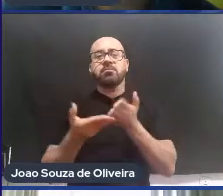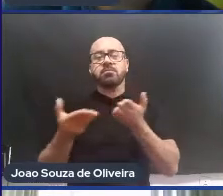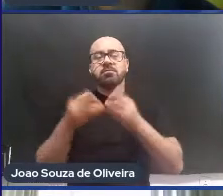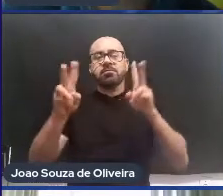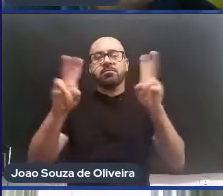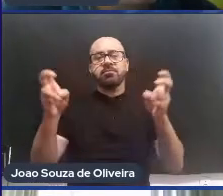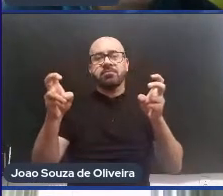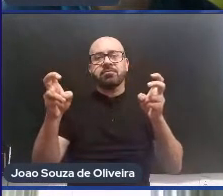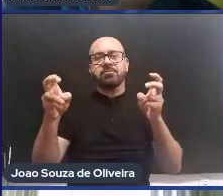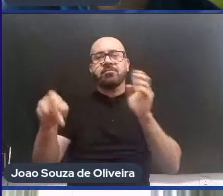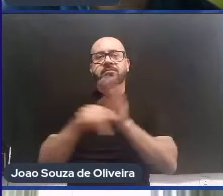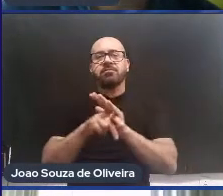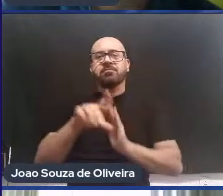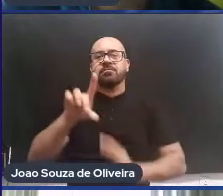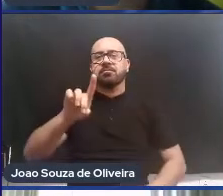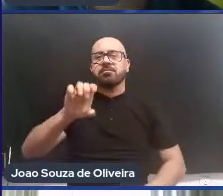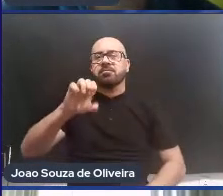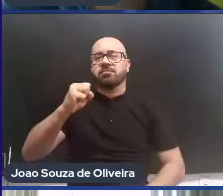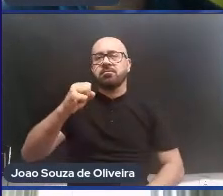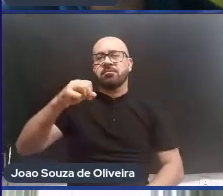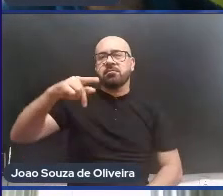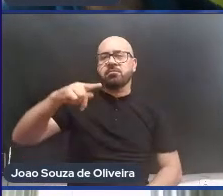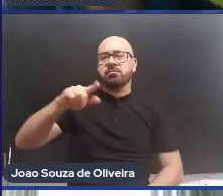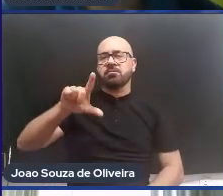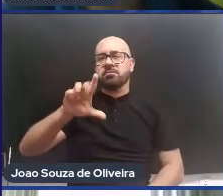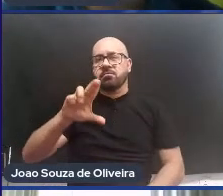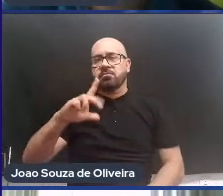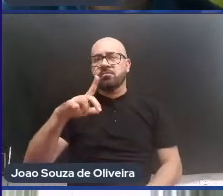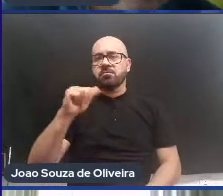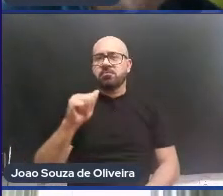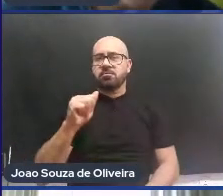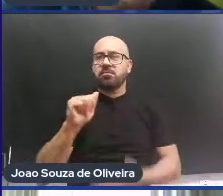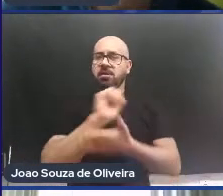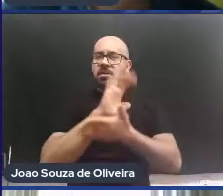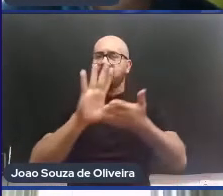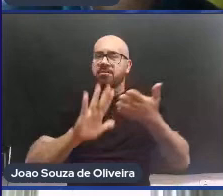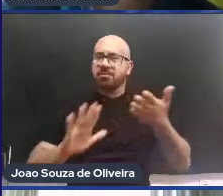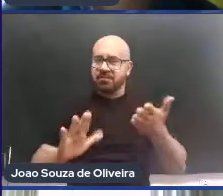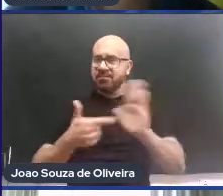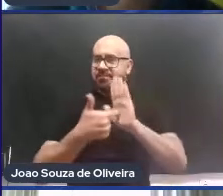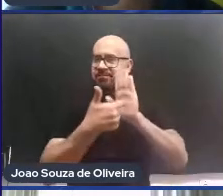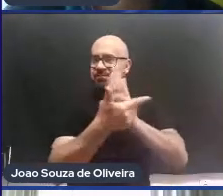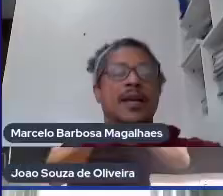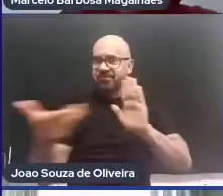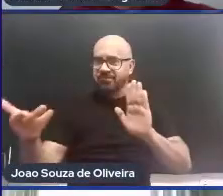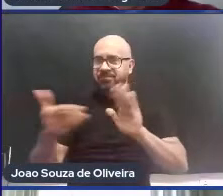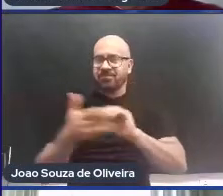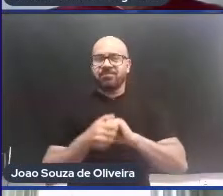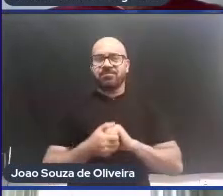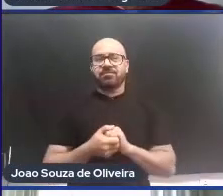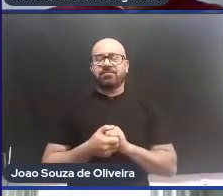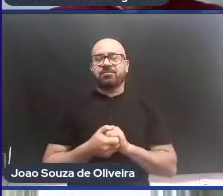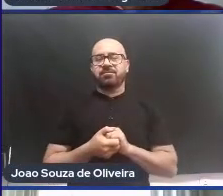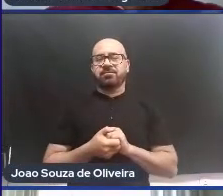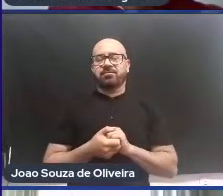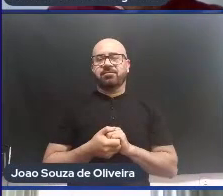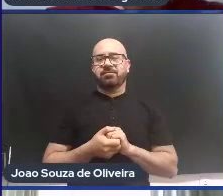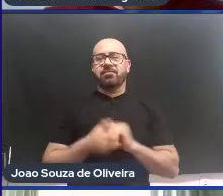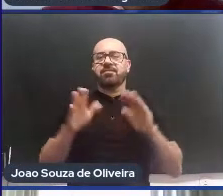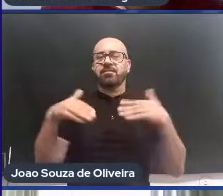logo de diz pulga né atividades prolongadas e desses lugares não há